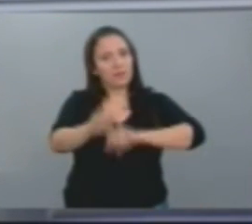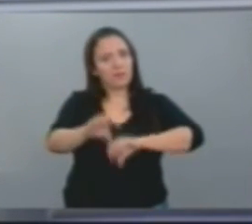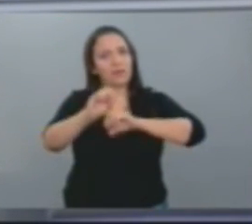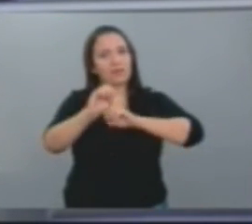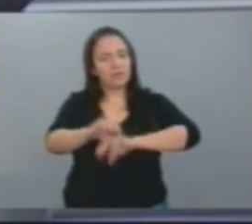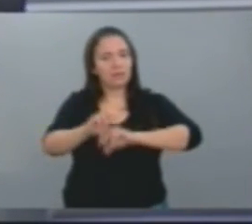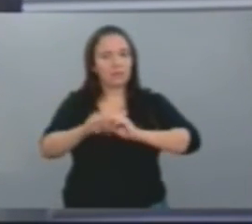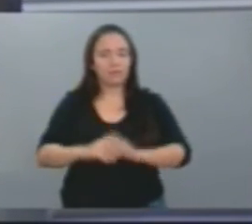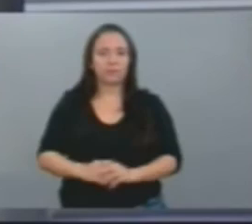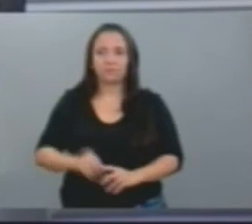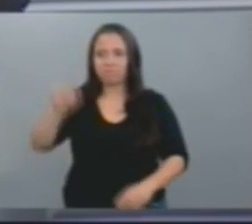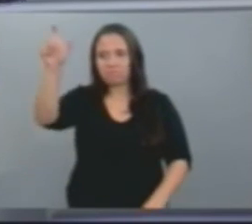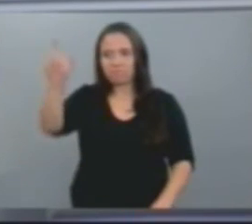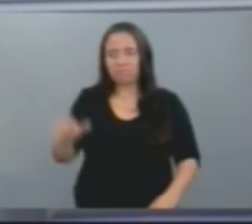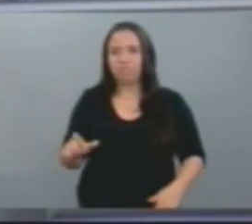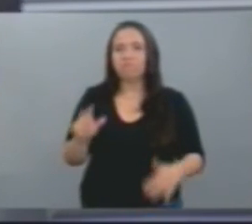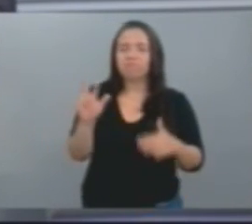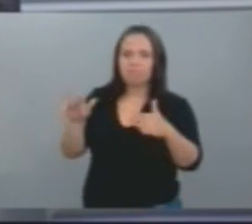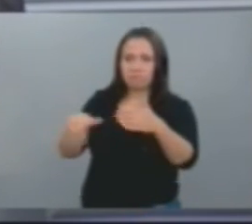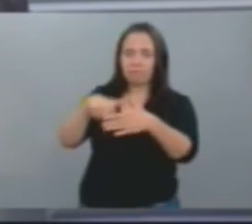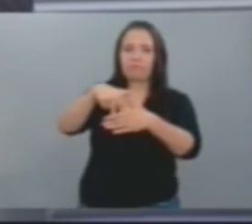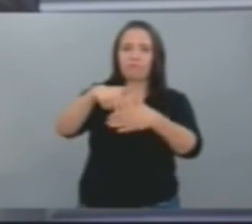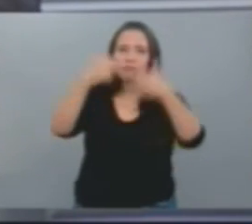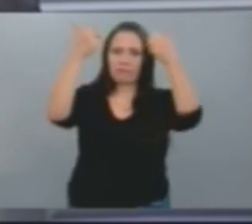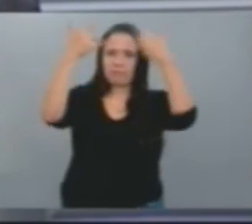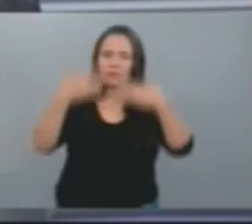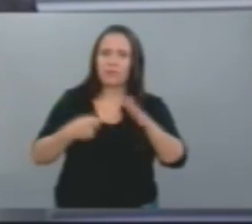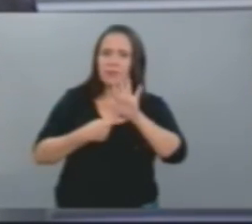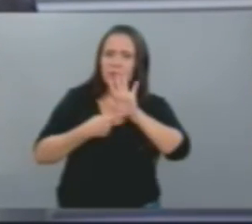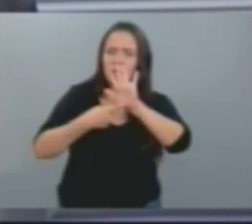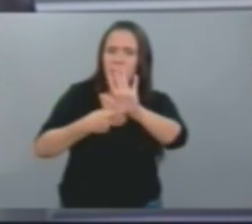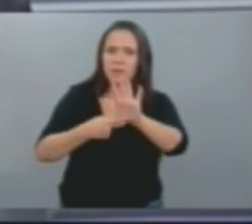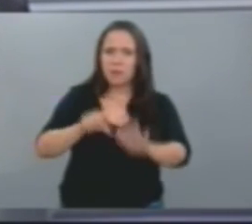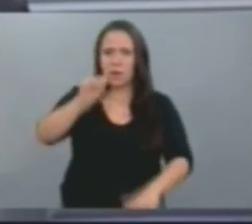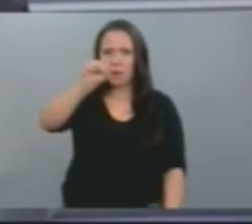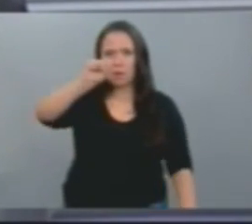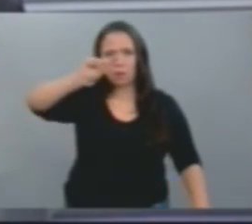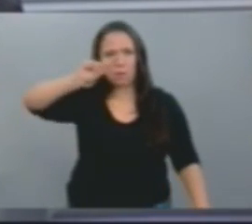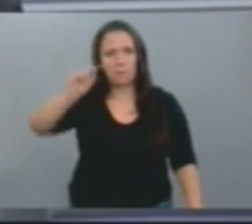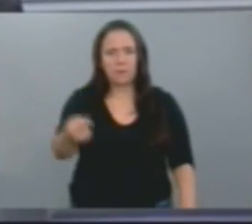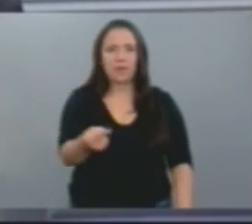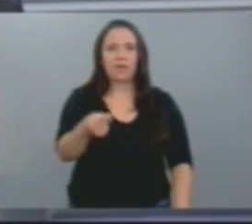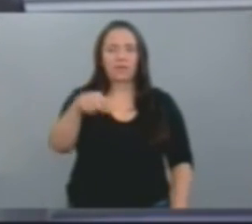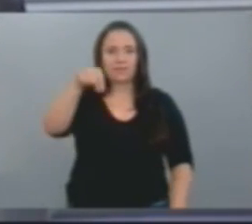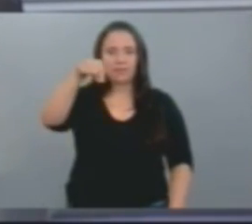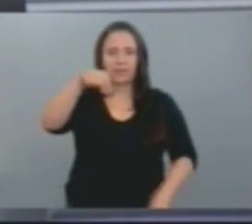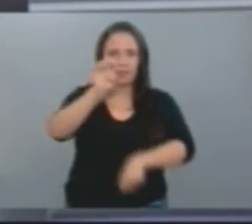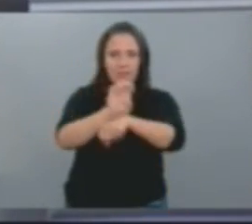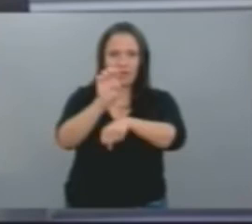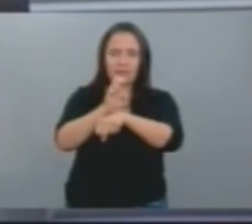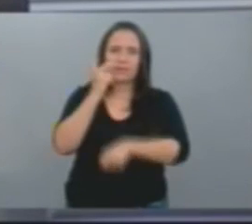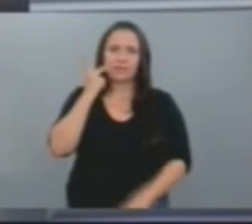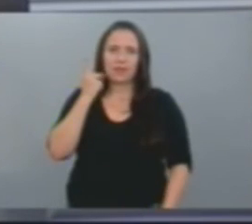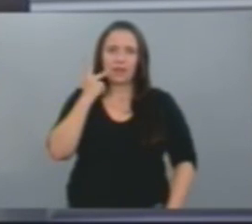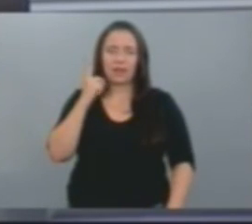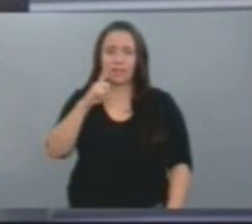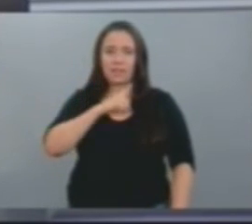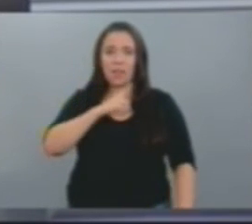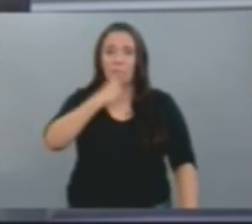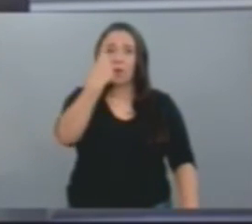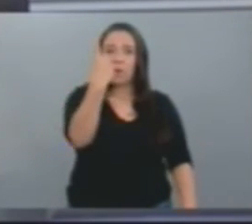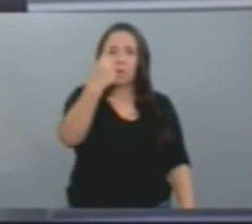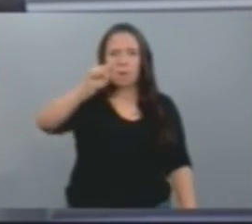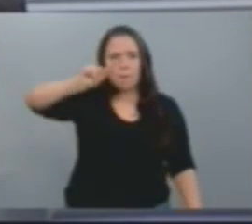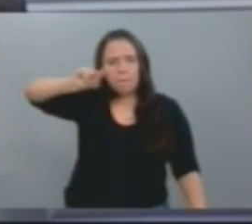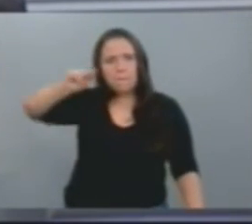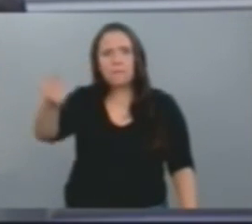Quando o senhor mostra esses números, que no estado de 8,5 milhões de habitantes, nós temos 1 milhão